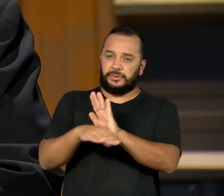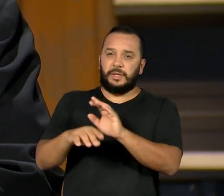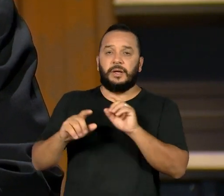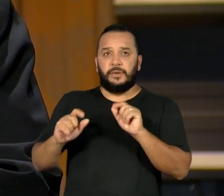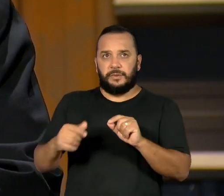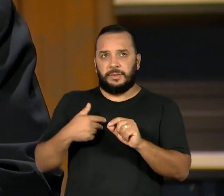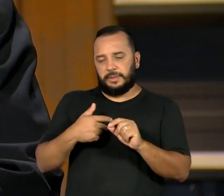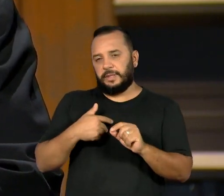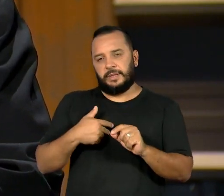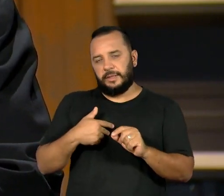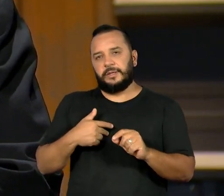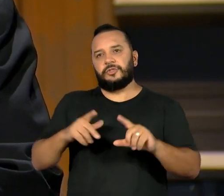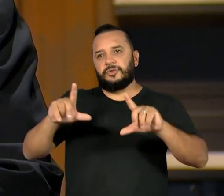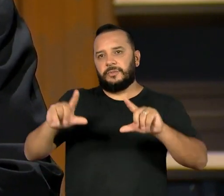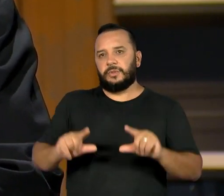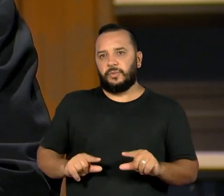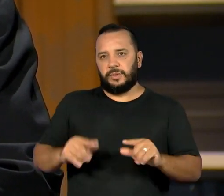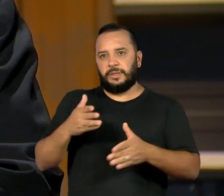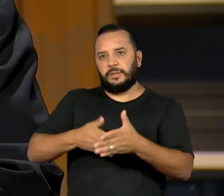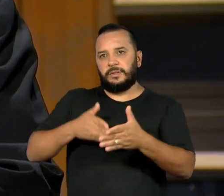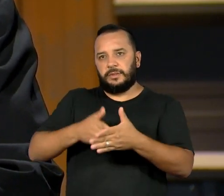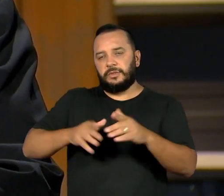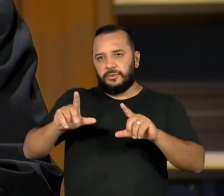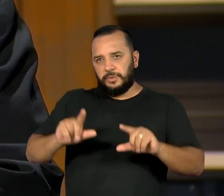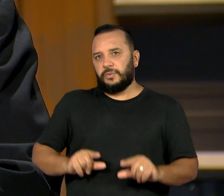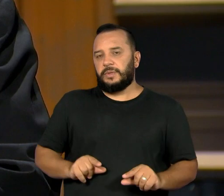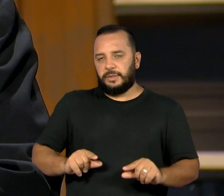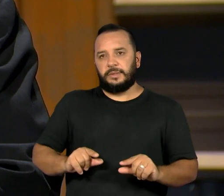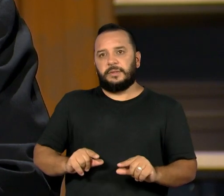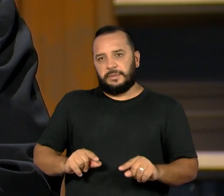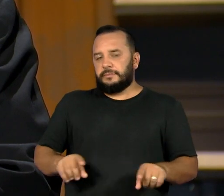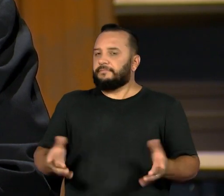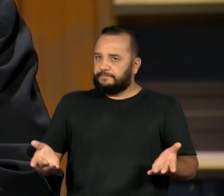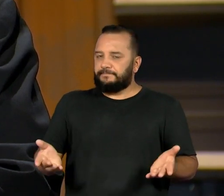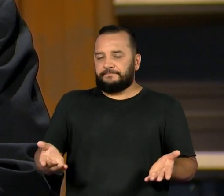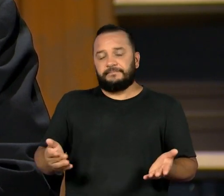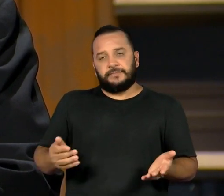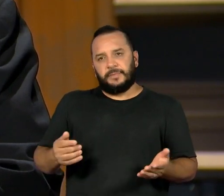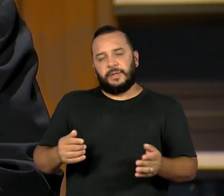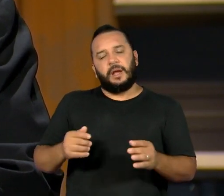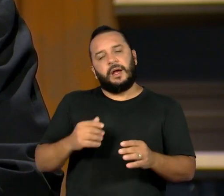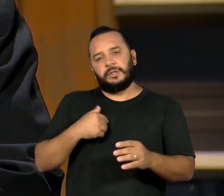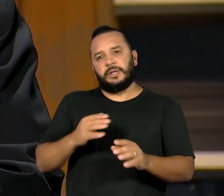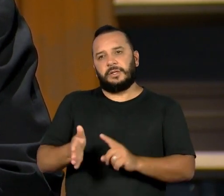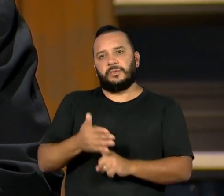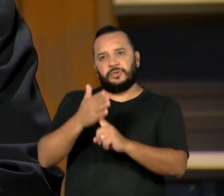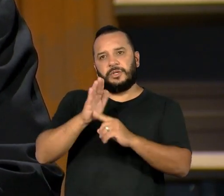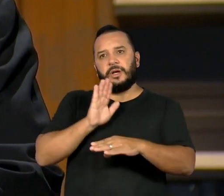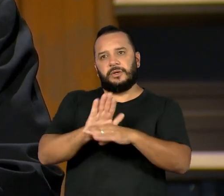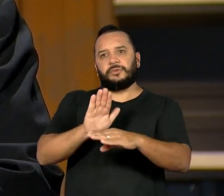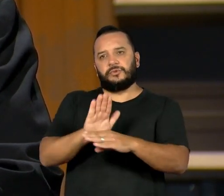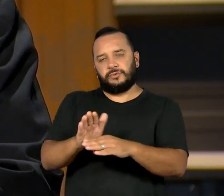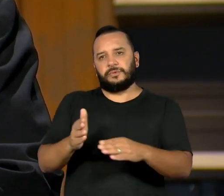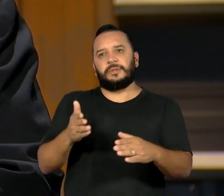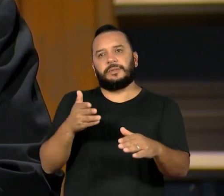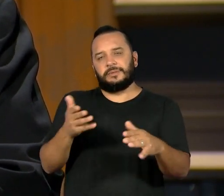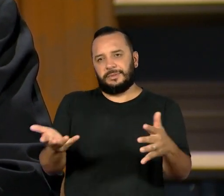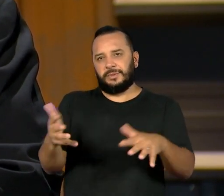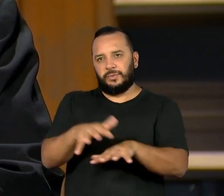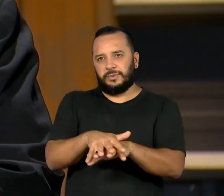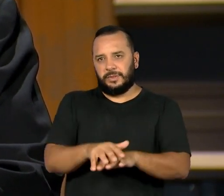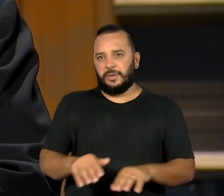impedimento quanto da barreira. Quer dizer, a tecnologia é um catalisador da inclusão, uma velocidade incrível. Então,